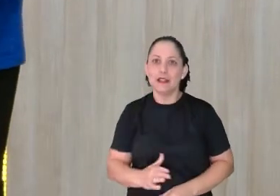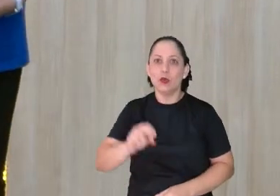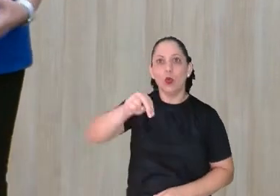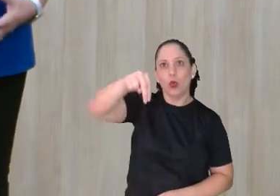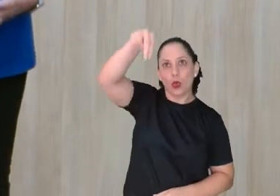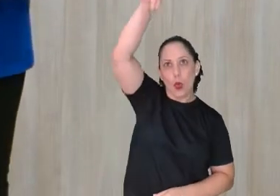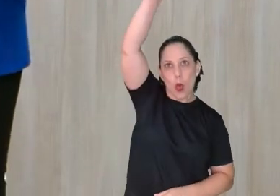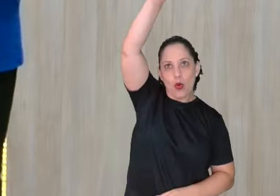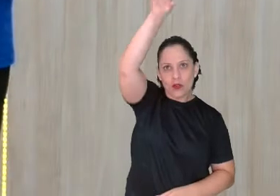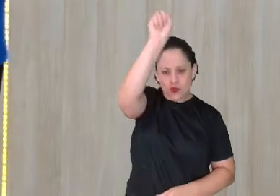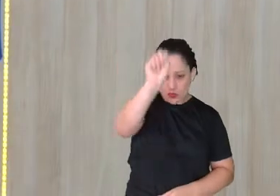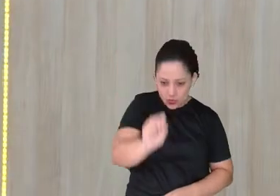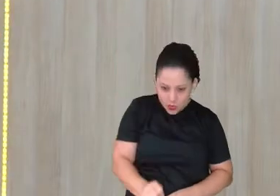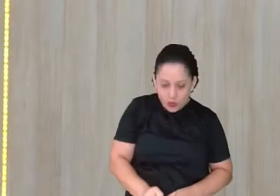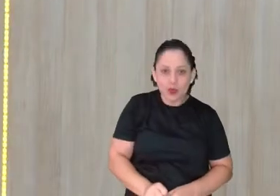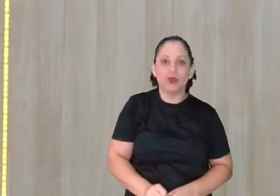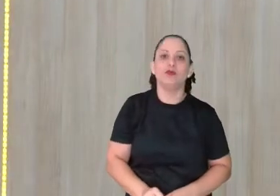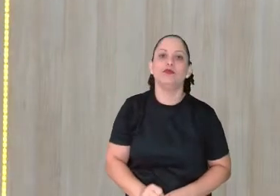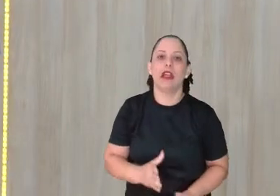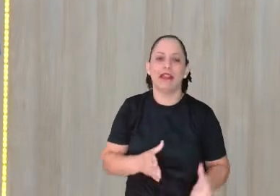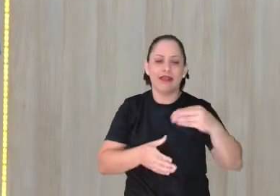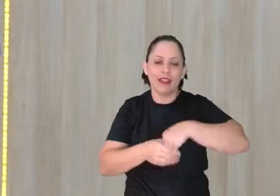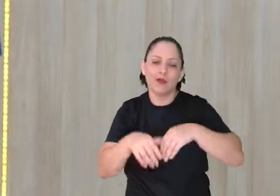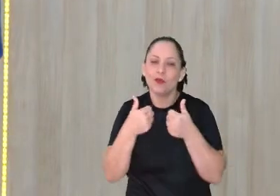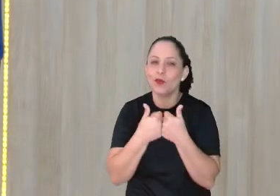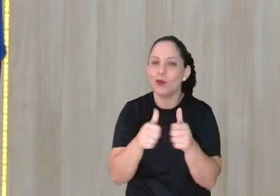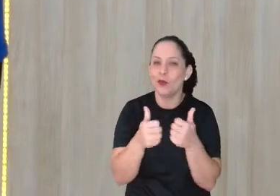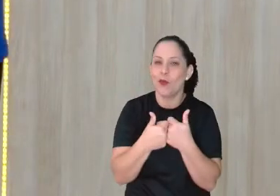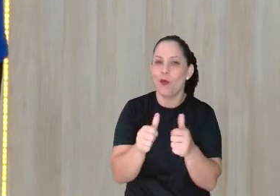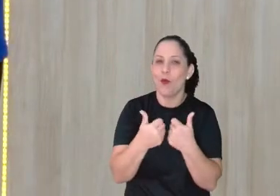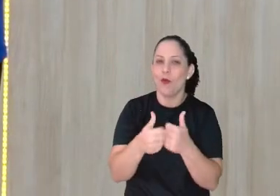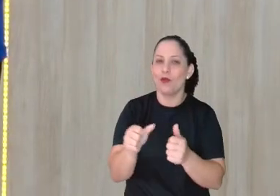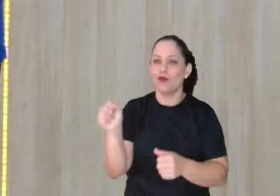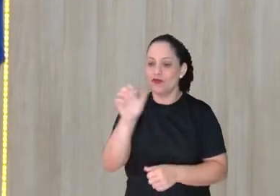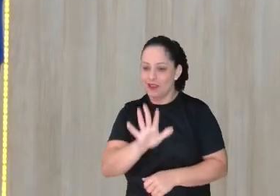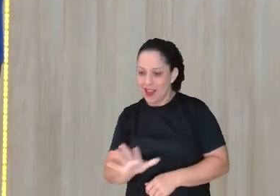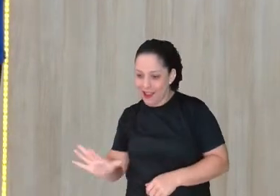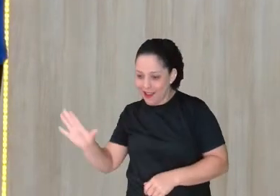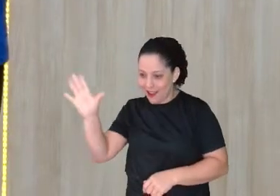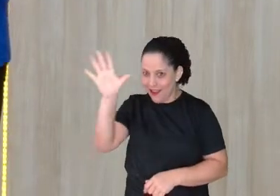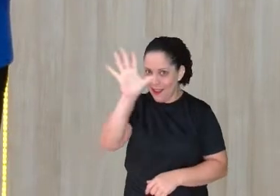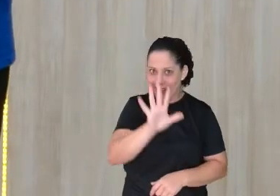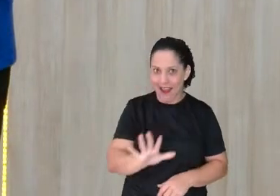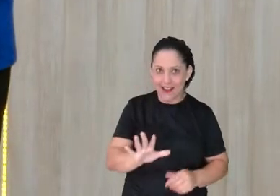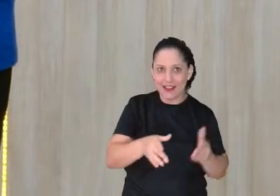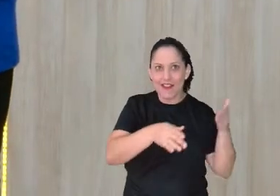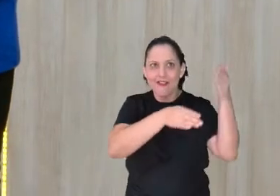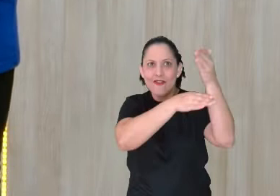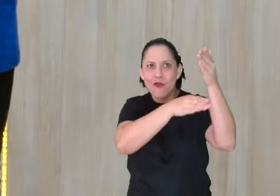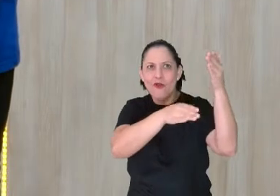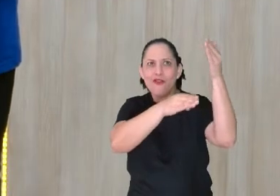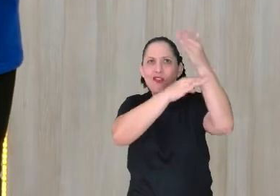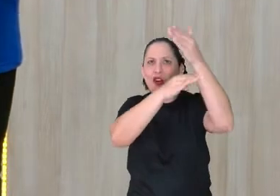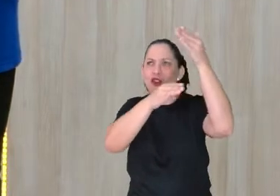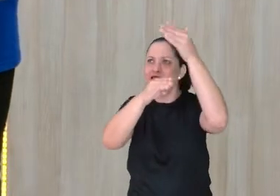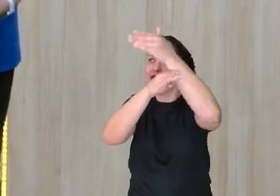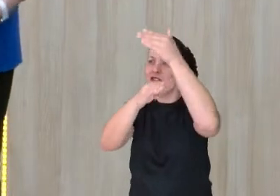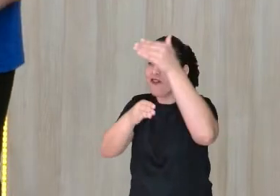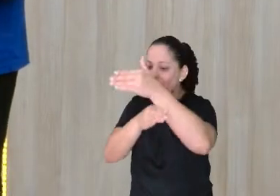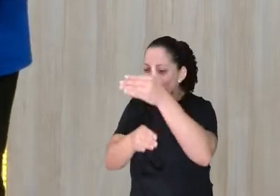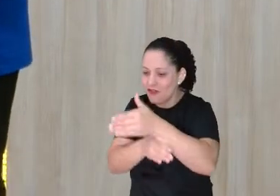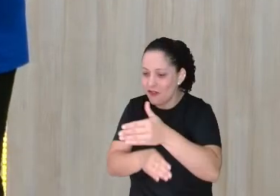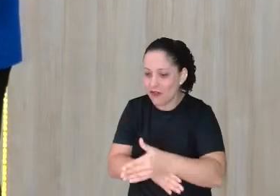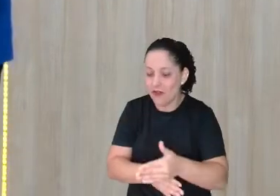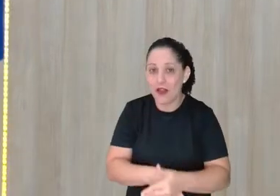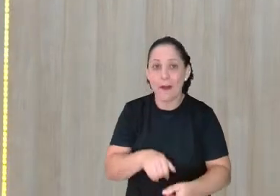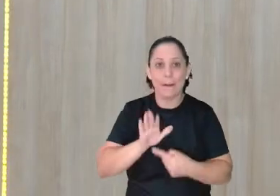estava no ônibus, tinha hora que eu estava, né, na região realmente, lá mostrando pertinho as